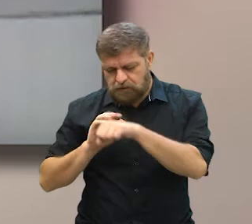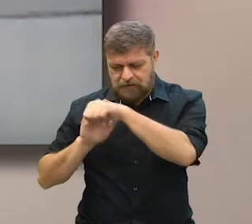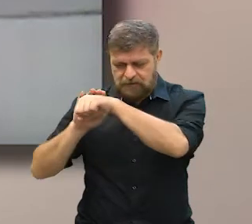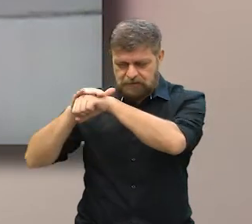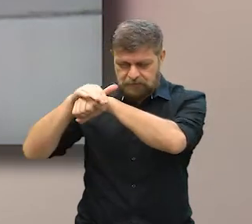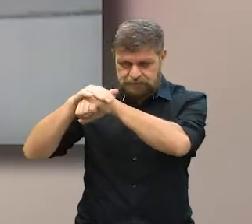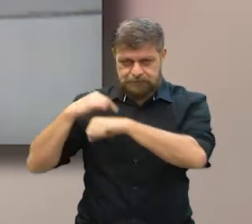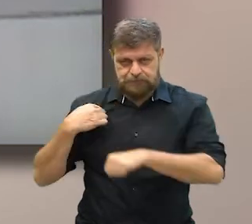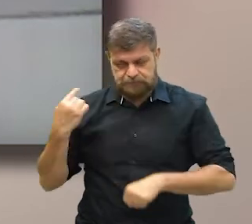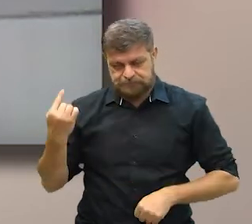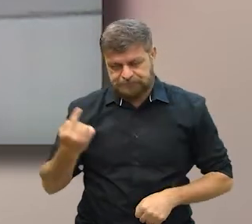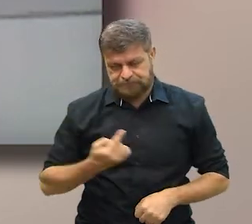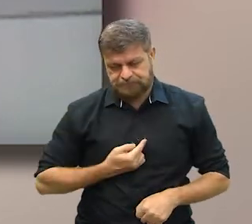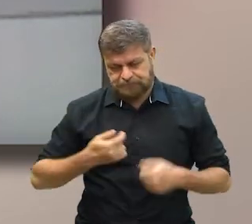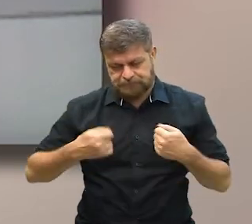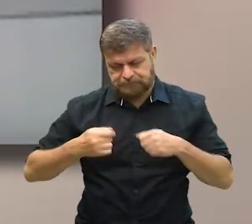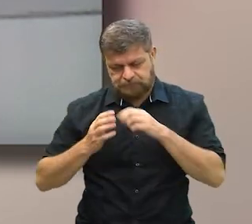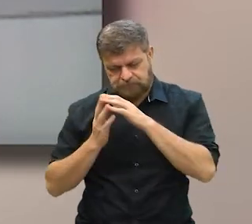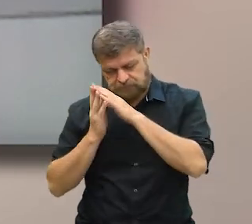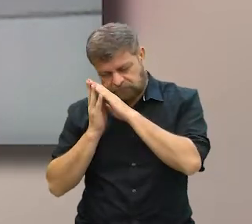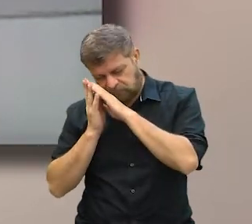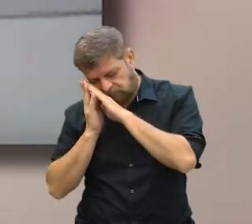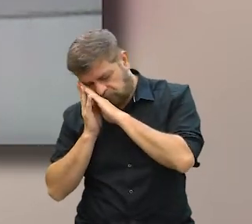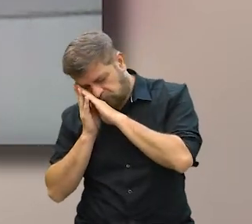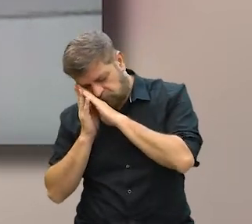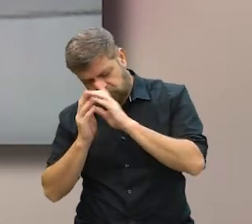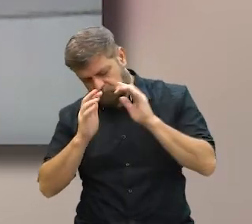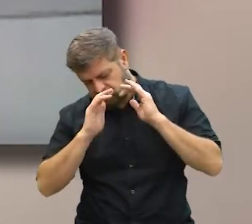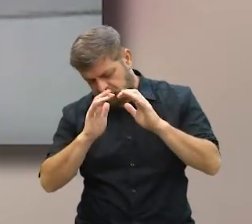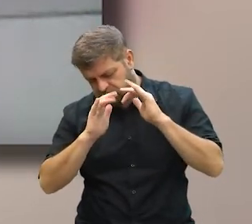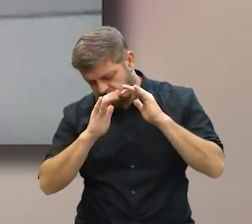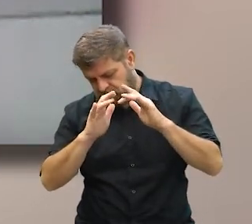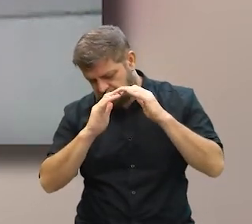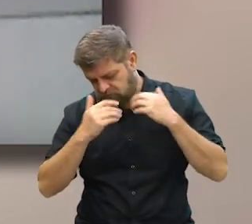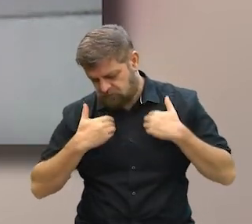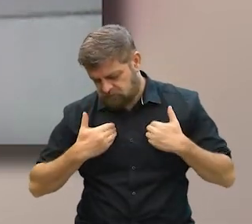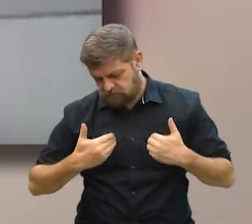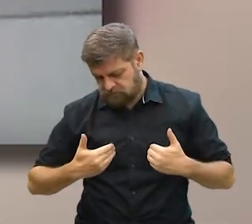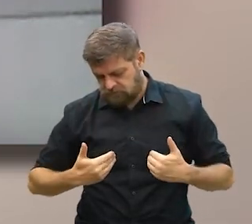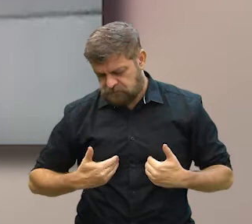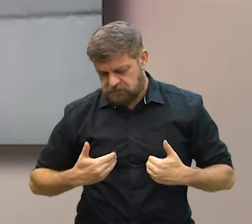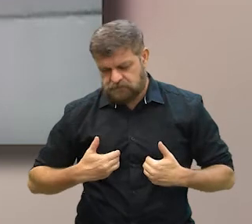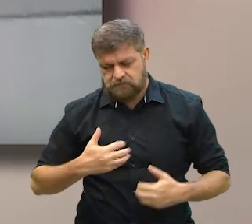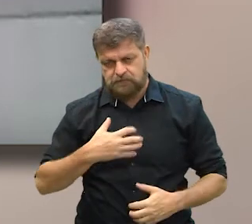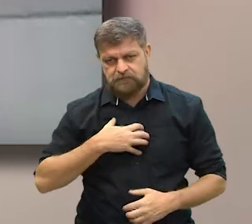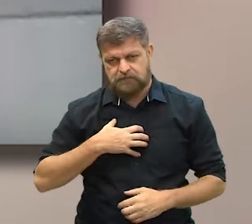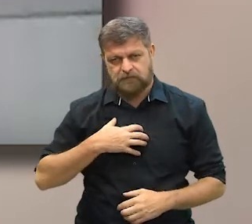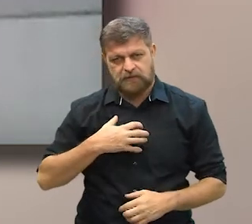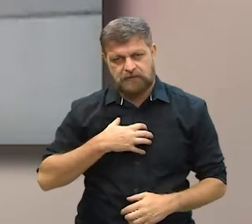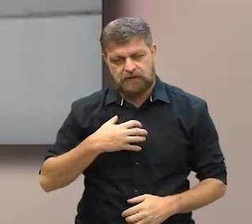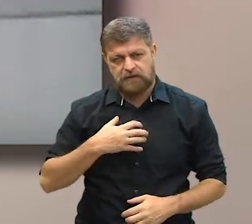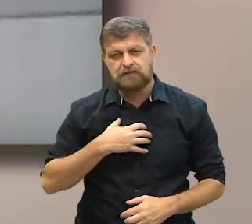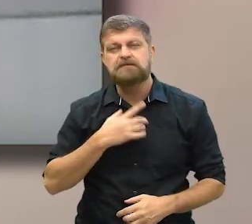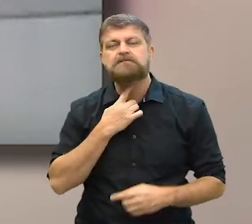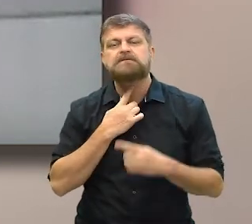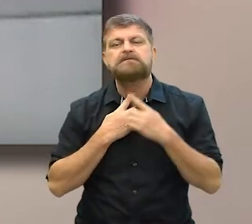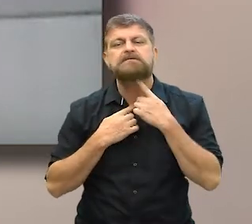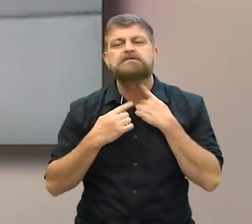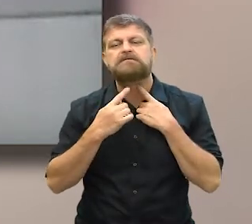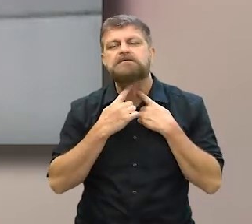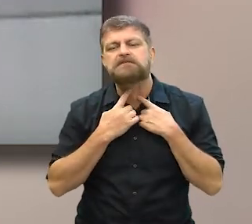quando é noite, e as funções, tanto do cérebro como do corpo inteiro, elas são